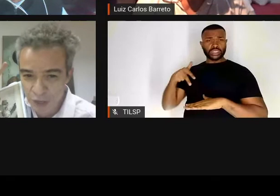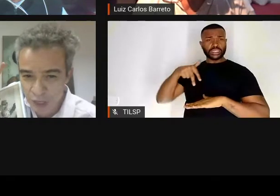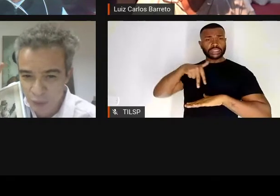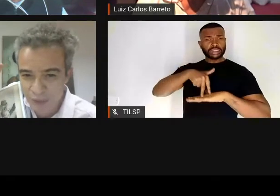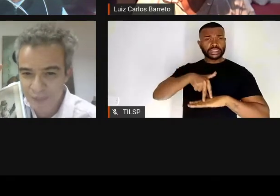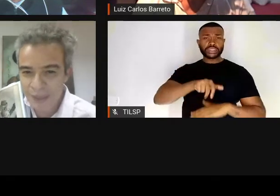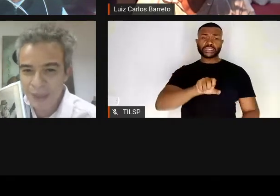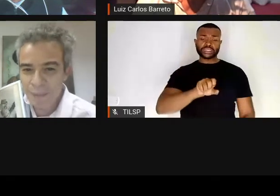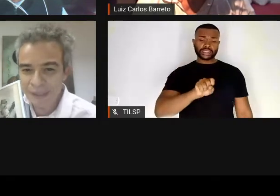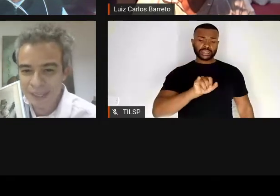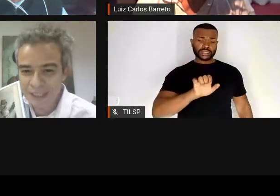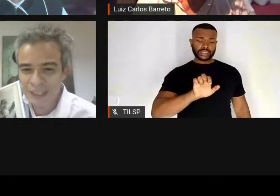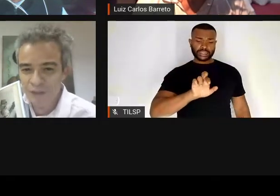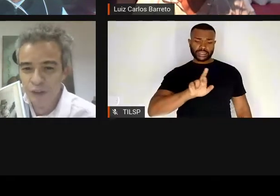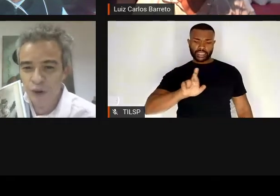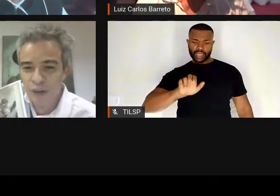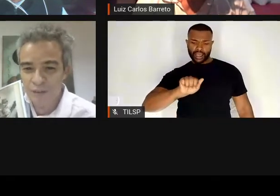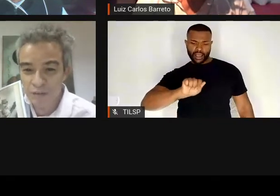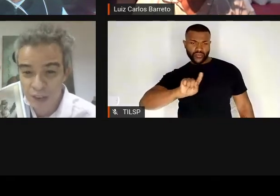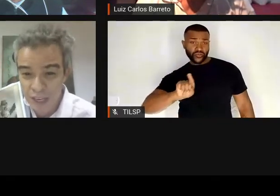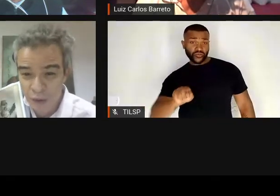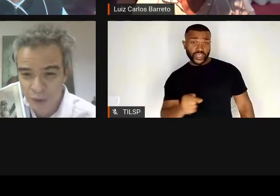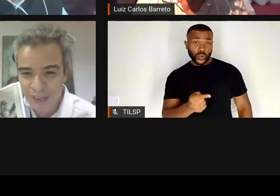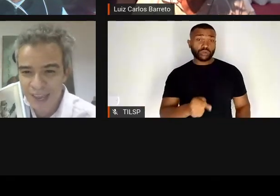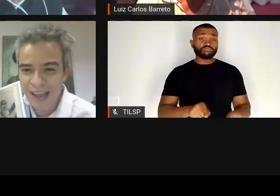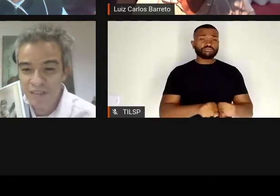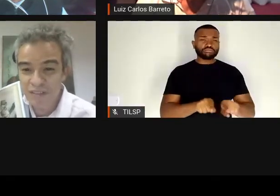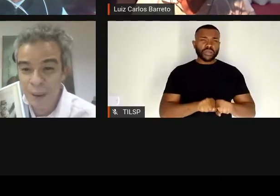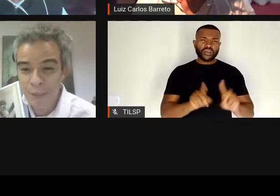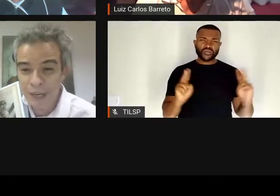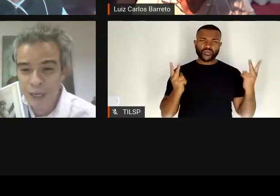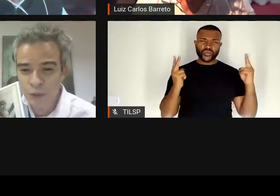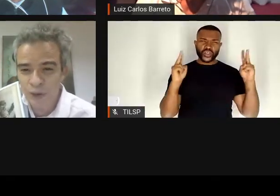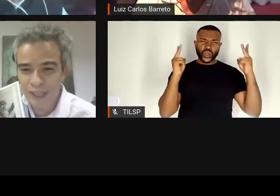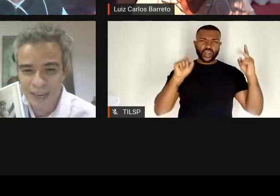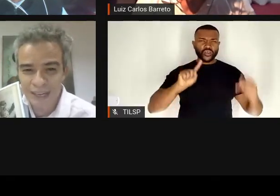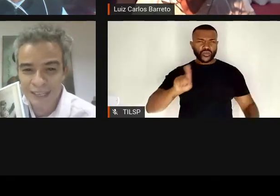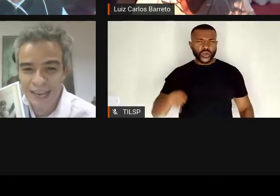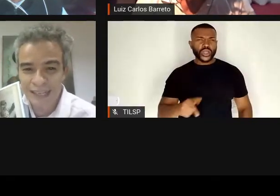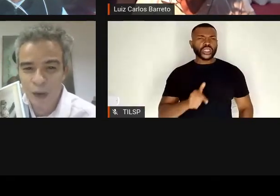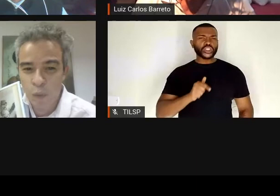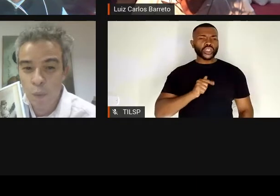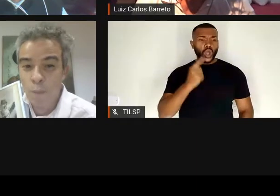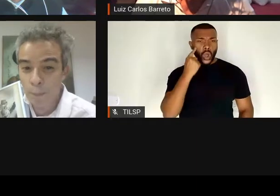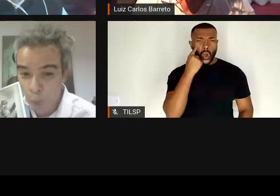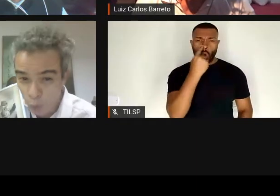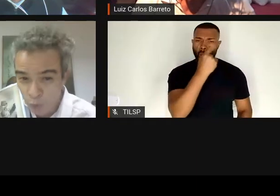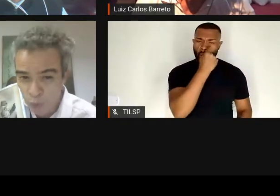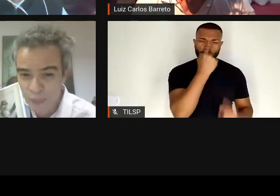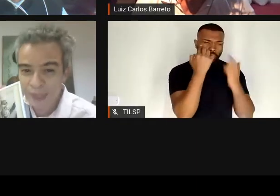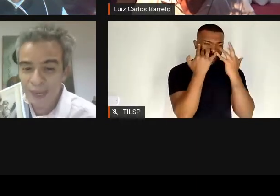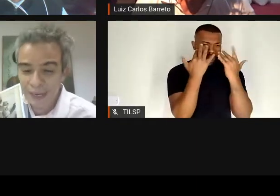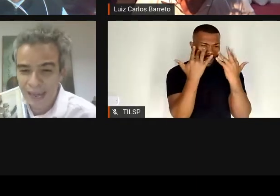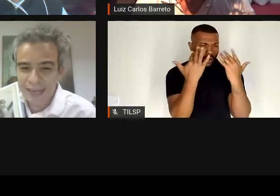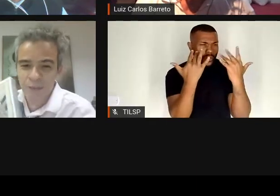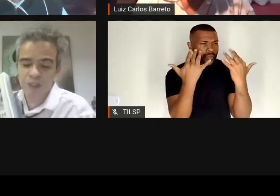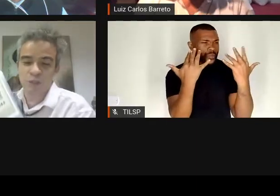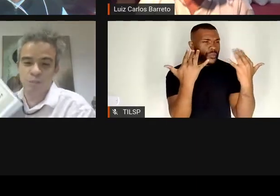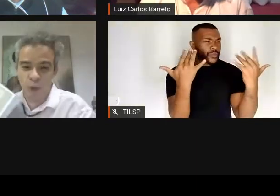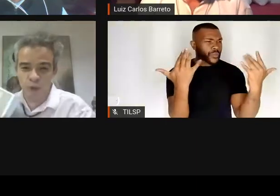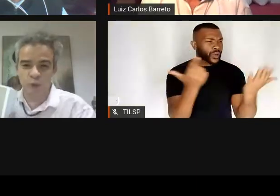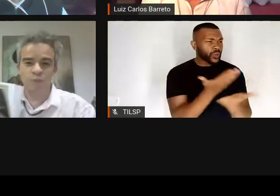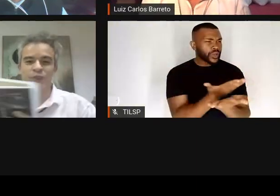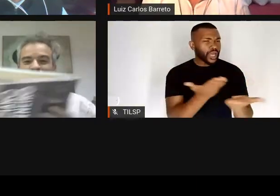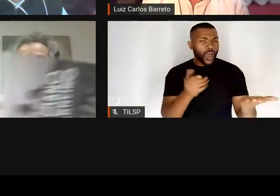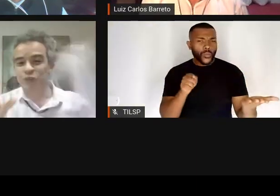Maestra, vírgula. Mandante da vitória, vírgula. Havia brilho no olhar de cada um, ponto. E